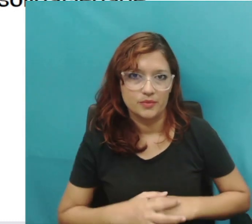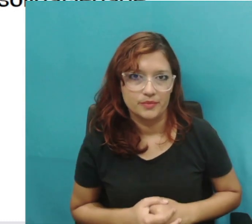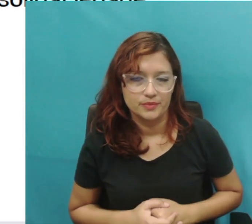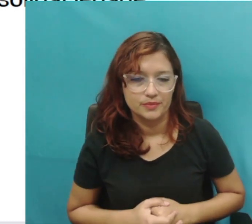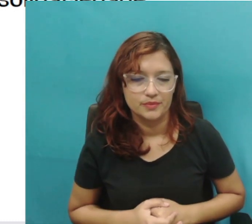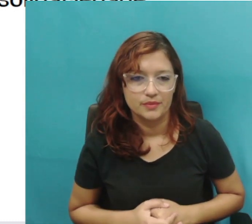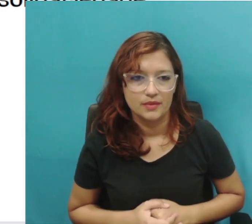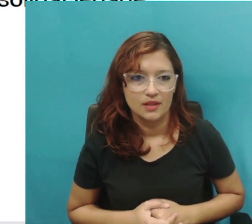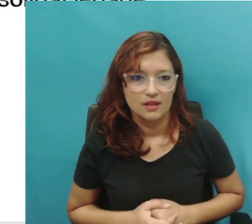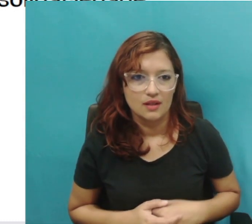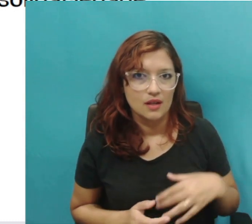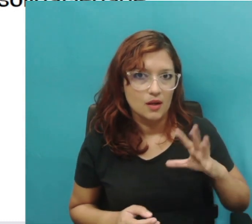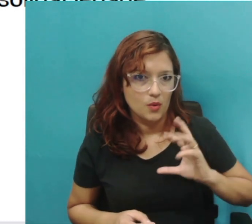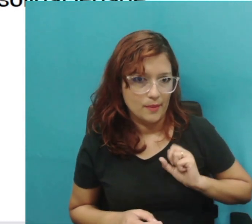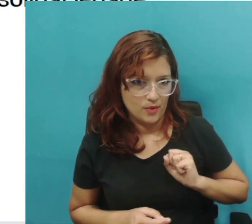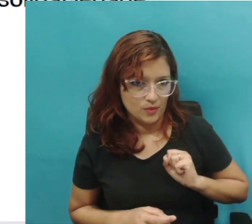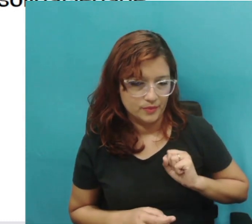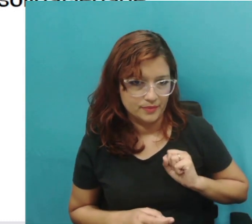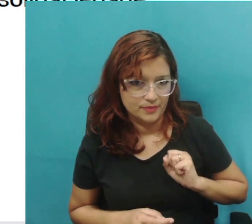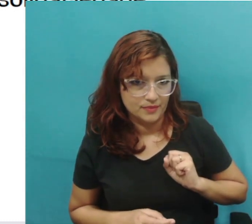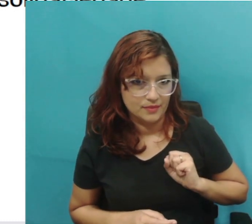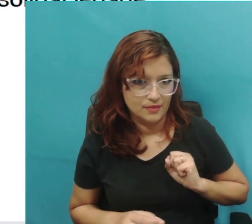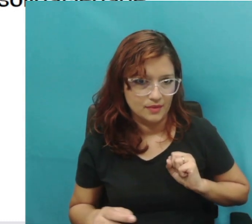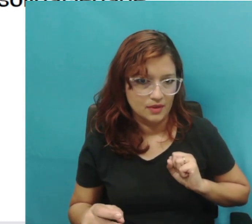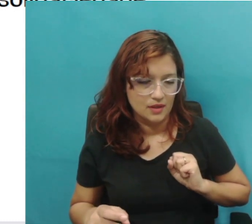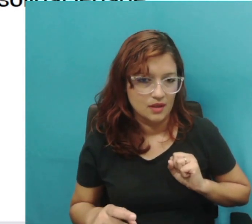Porque foi o que eu citei primeiro.